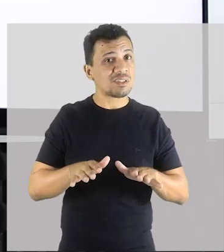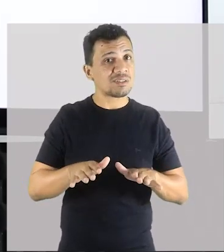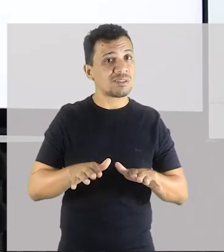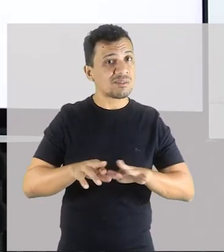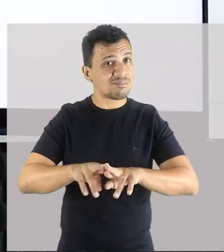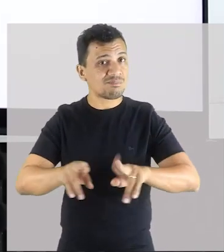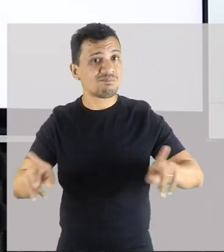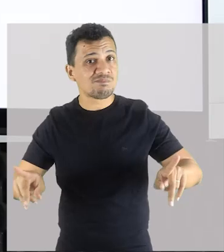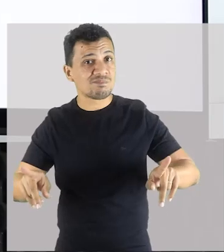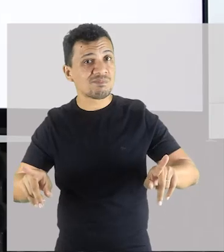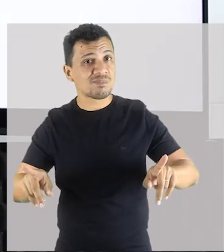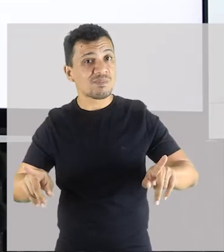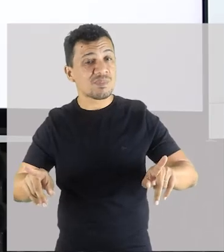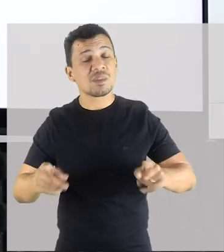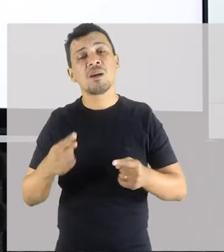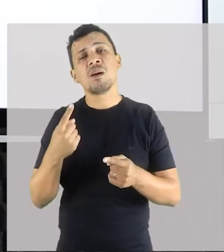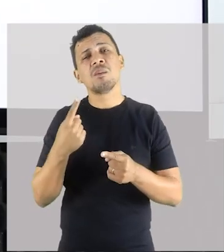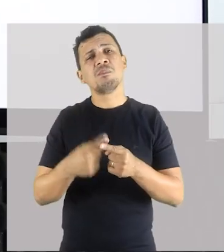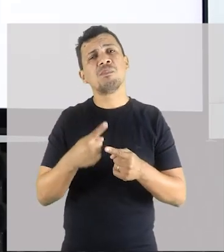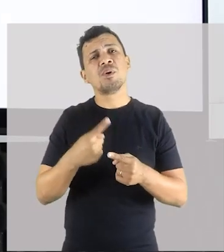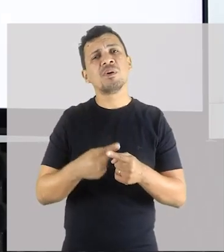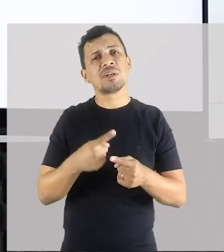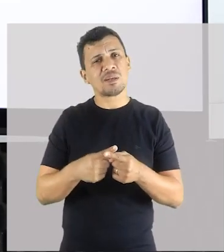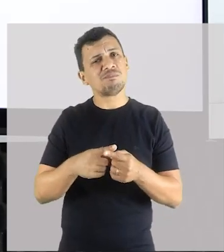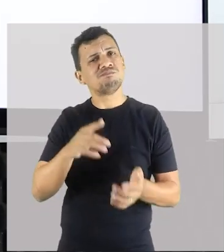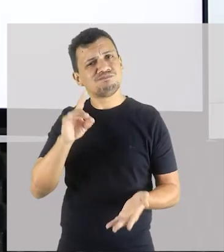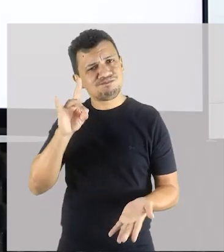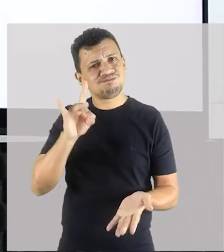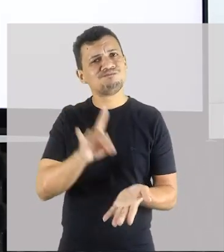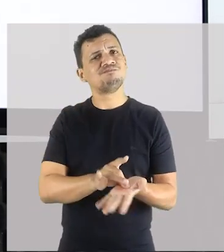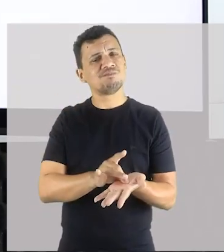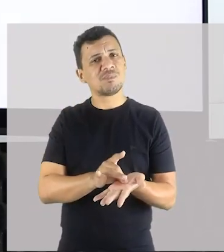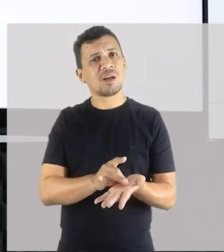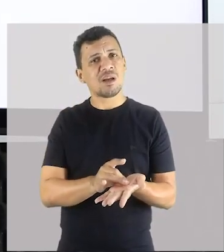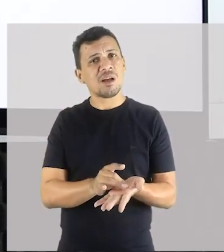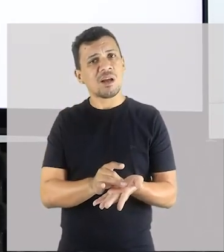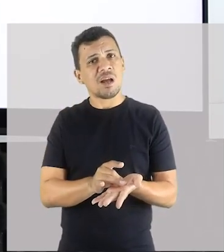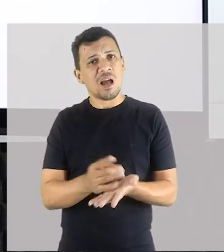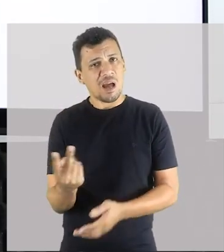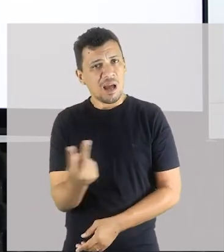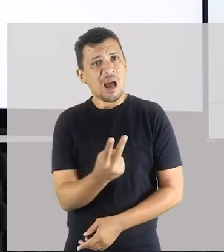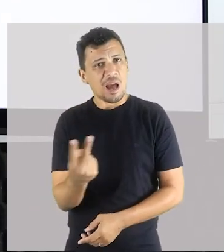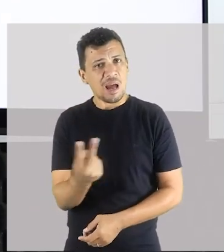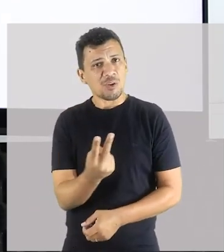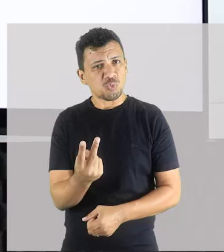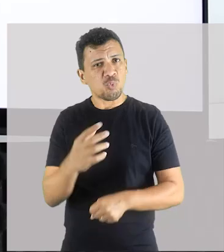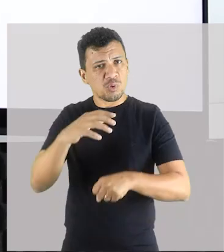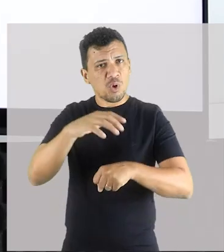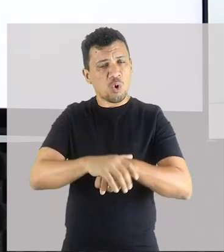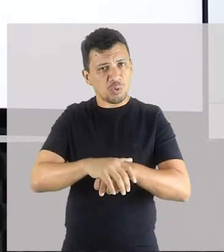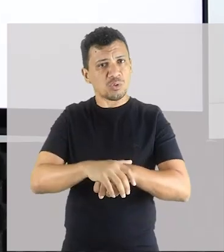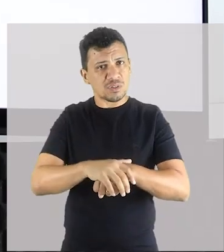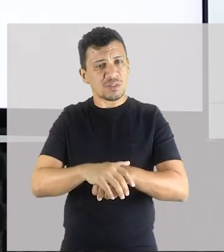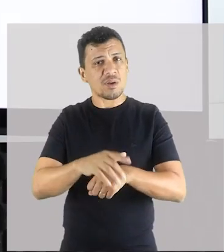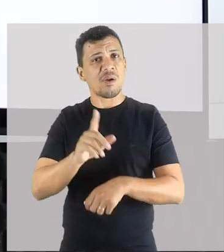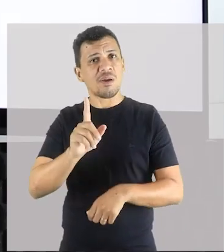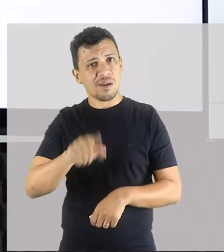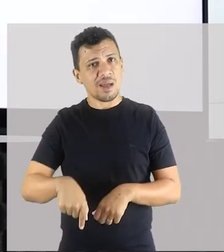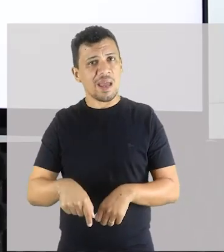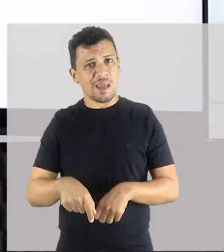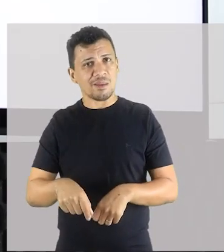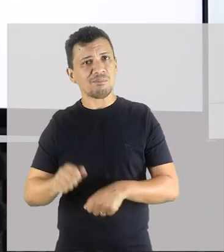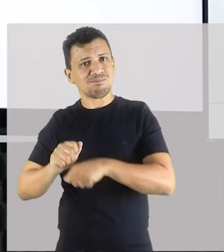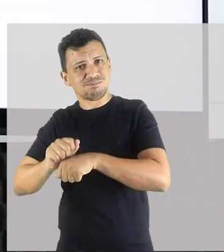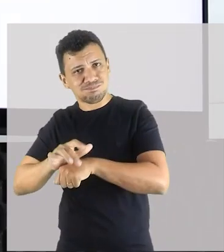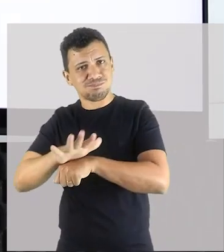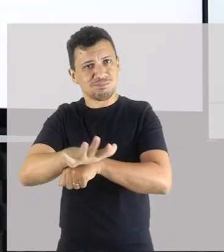ressassada. Por quê? Porque, de fato, ambas as colonizações, elas são de exploração e de povoamento.